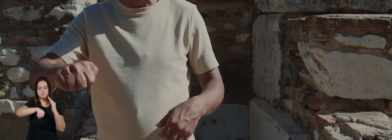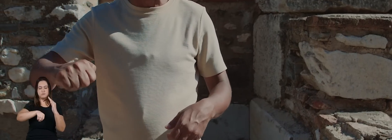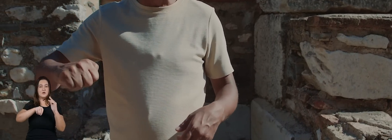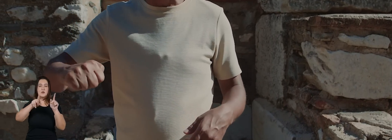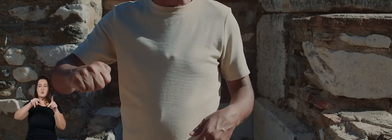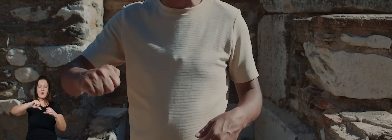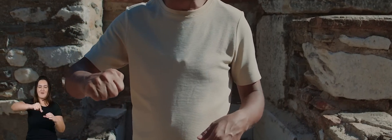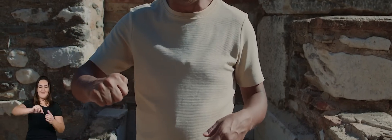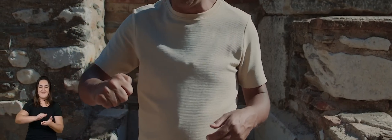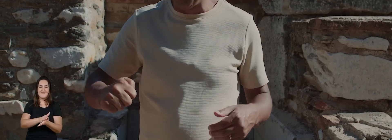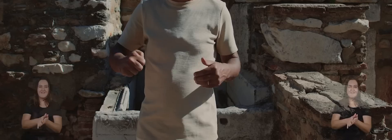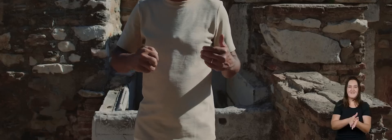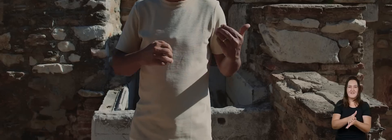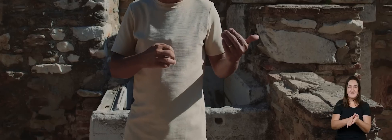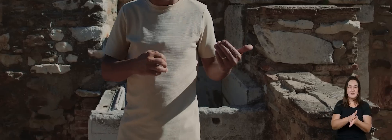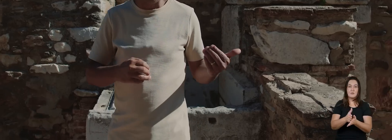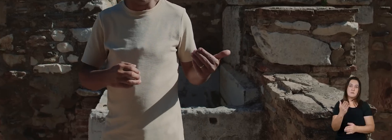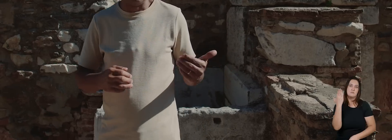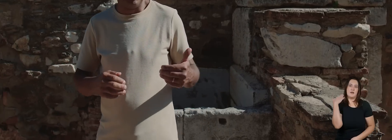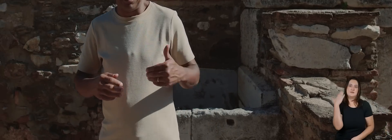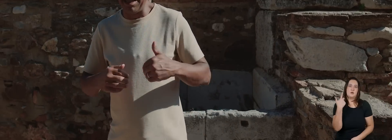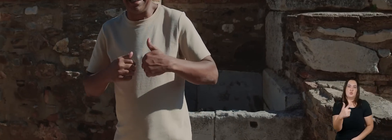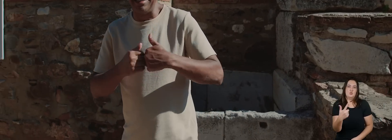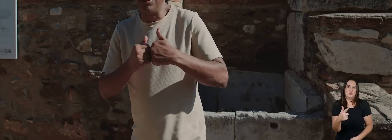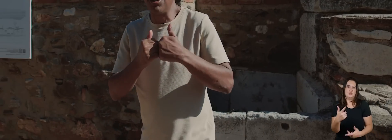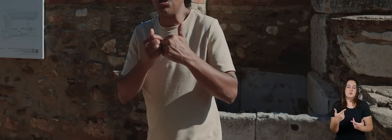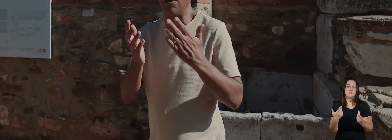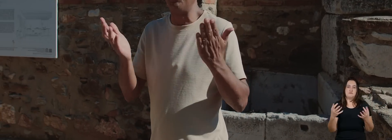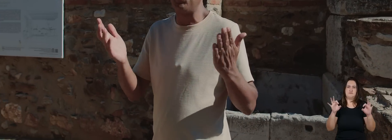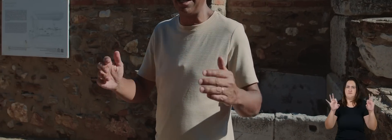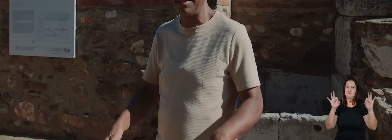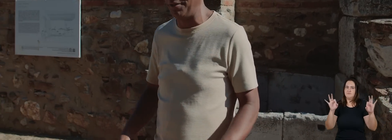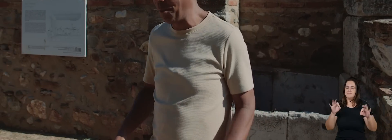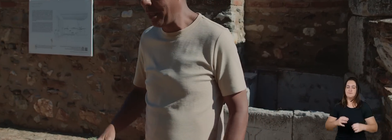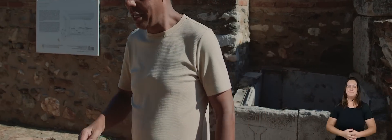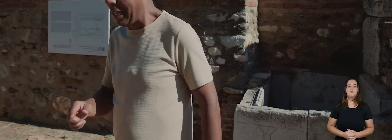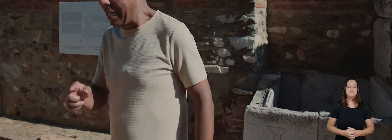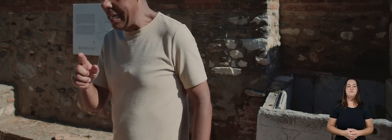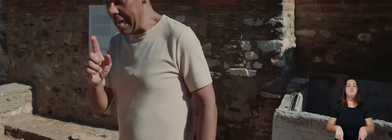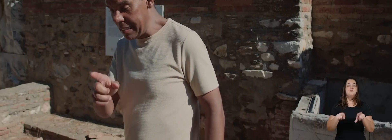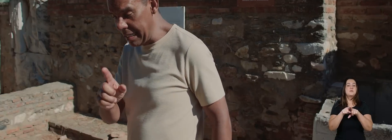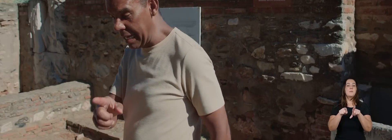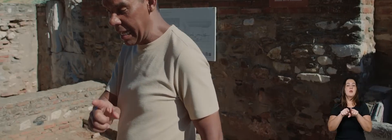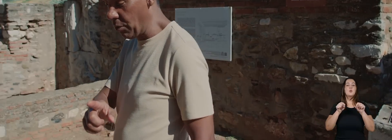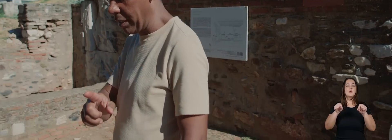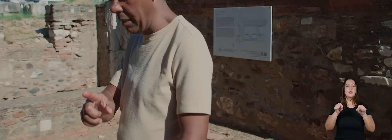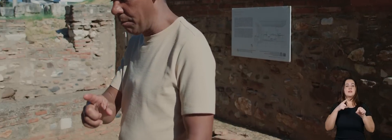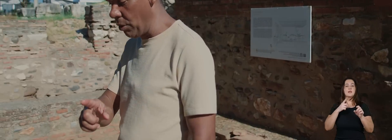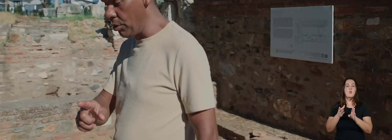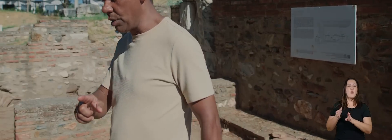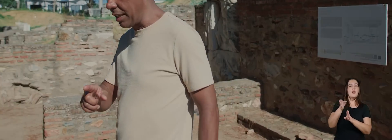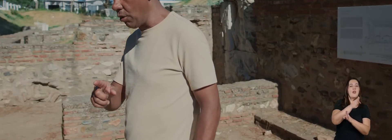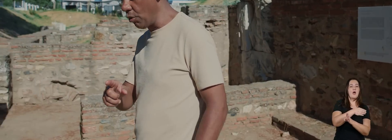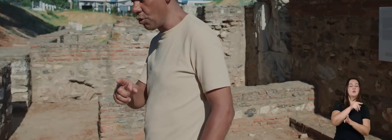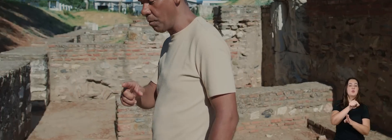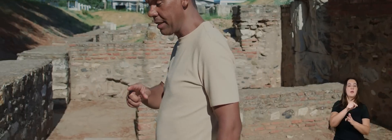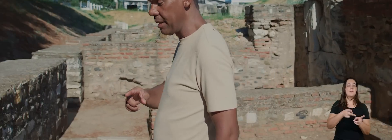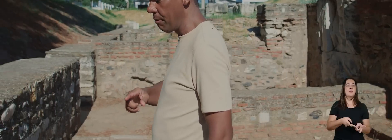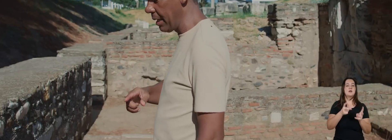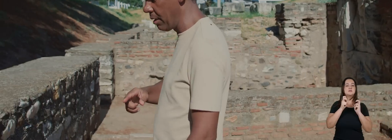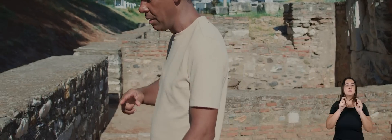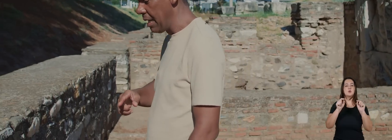você tem hoje abrindo uma torneira. Mas para a época era uma grande sofisticação. E esse lado aqui, pelo que os